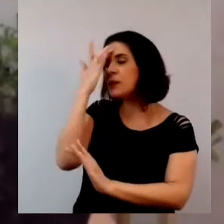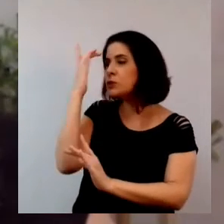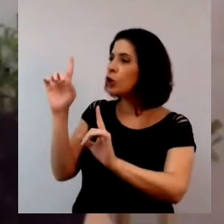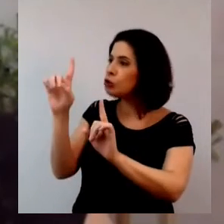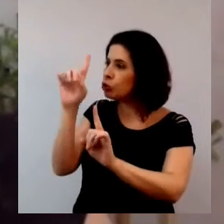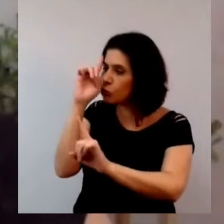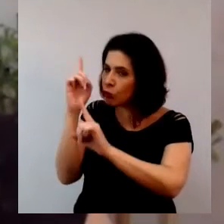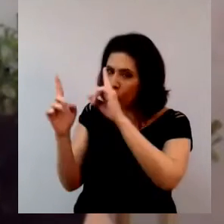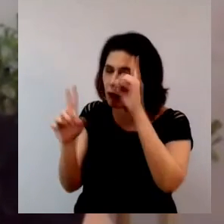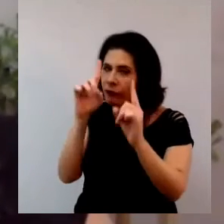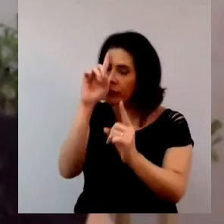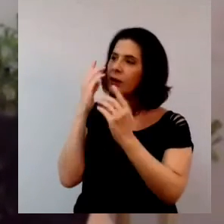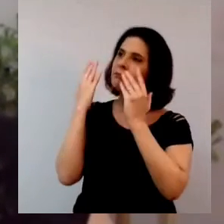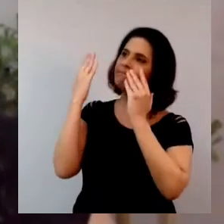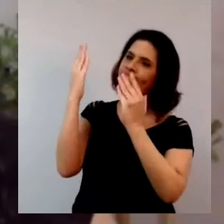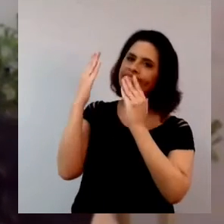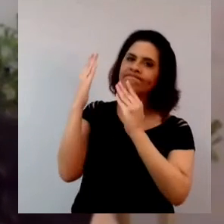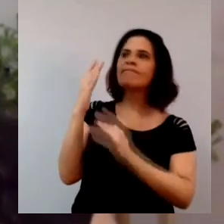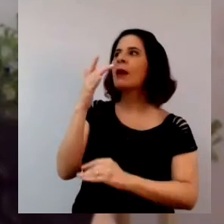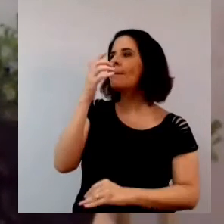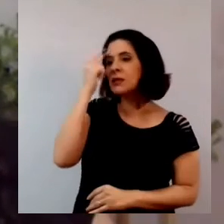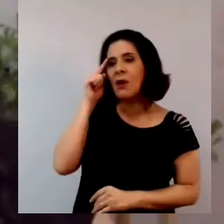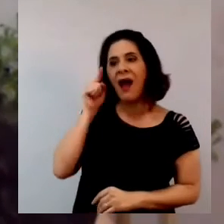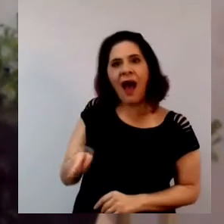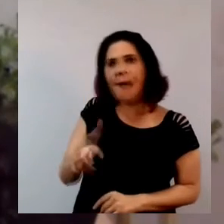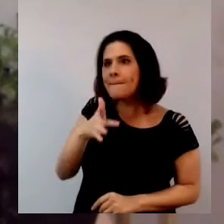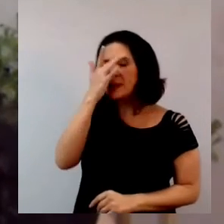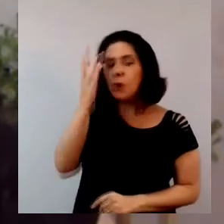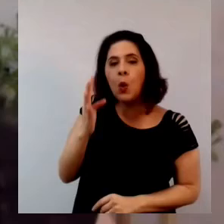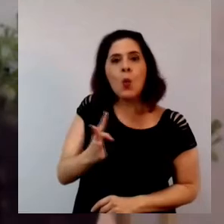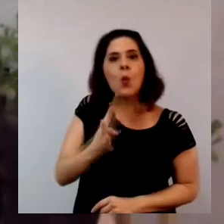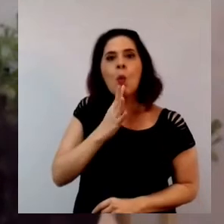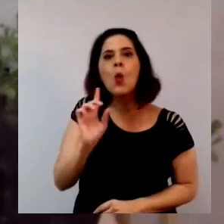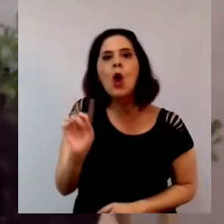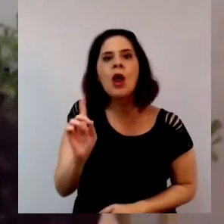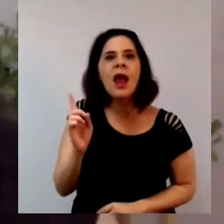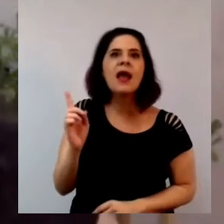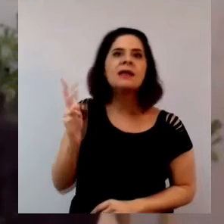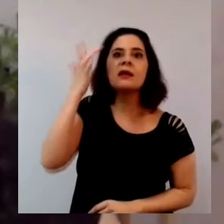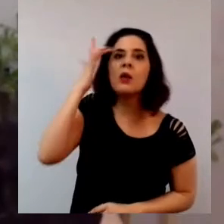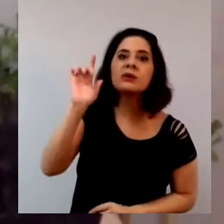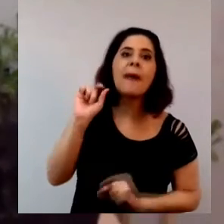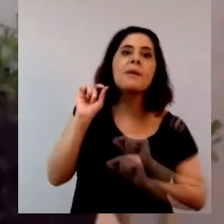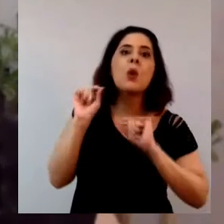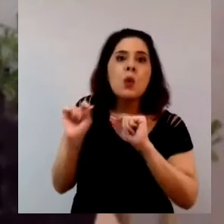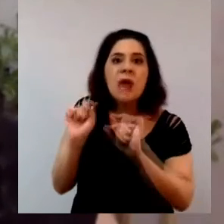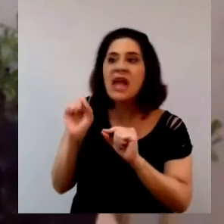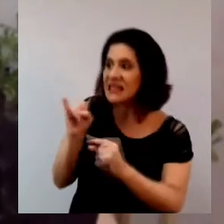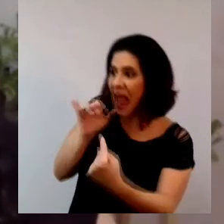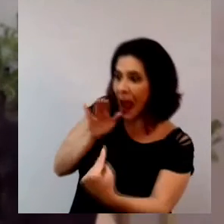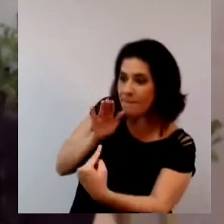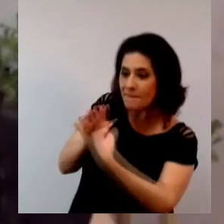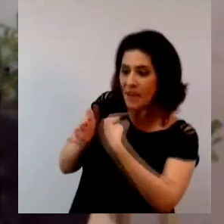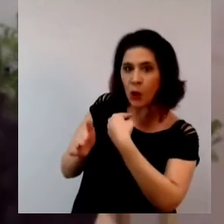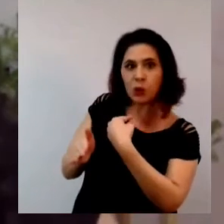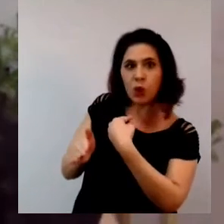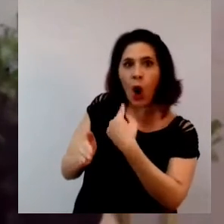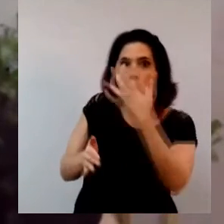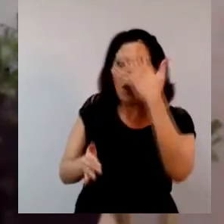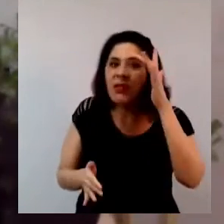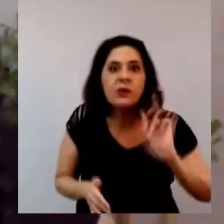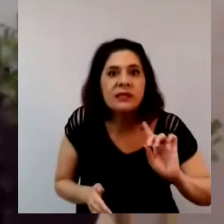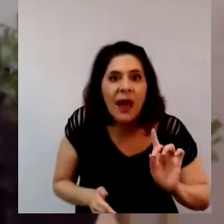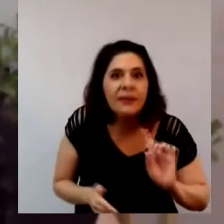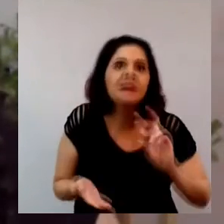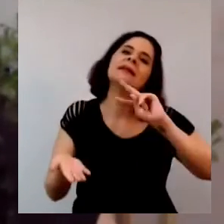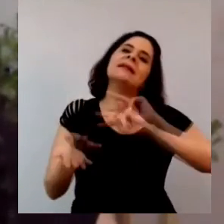dúvida elementar, é uma dúvida muito básica, mas se a pessoa perguntou, se ela comentou algo nesse sentido, é porque ela realmente